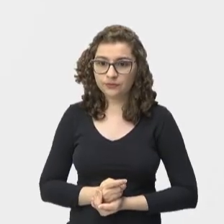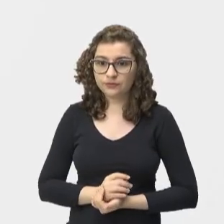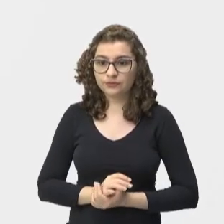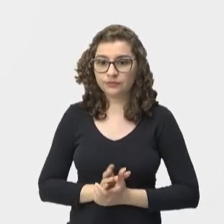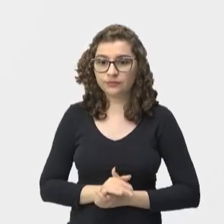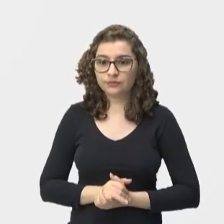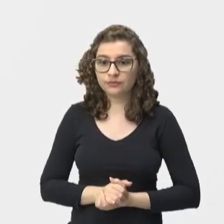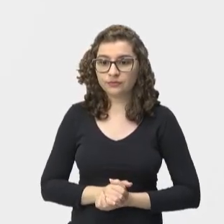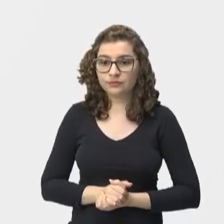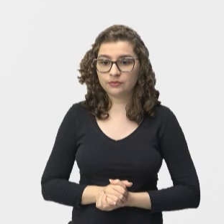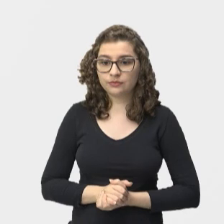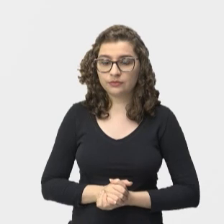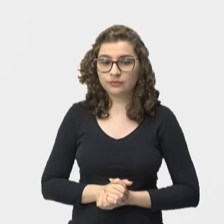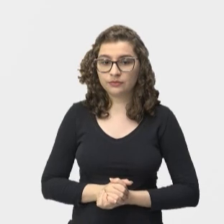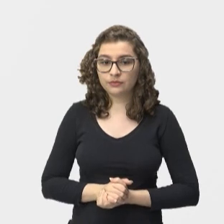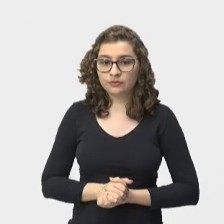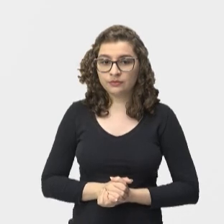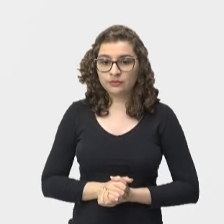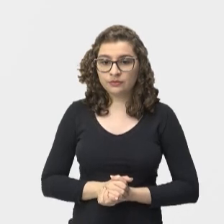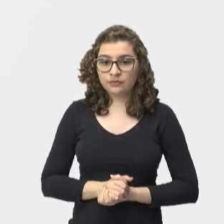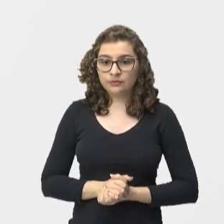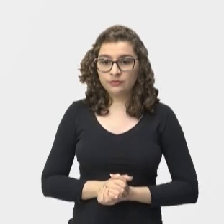Vamos lá então.